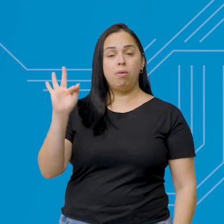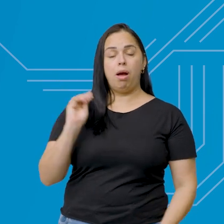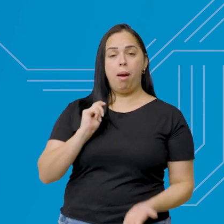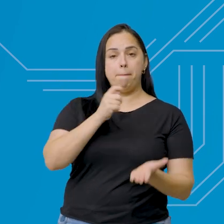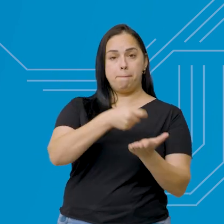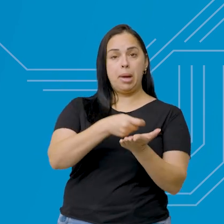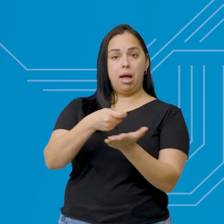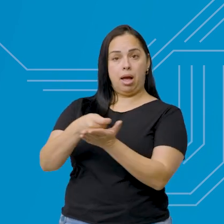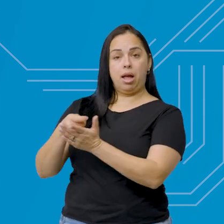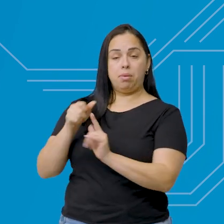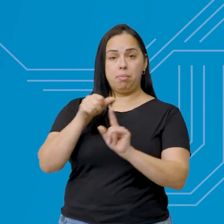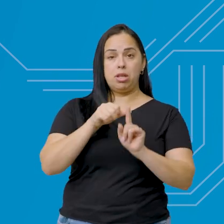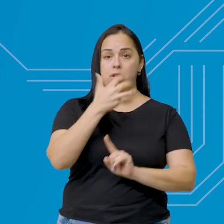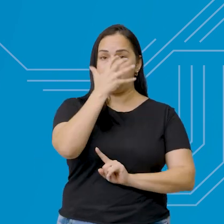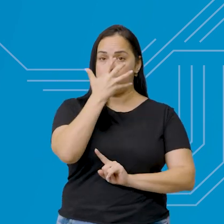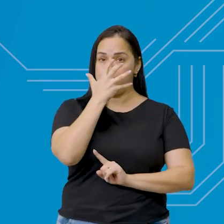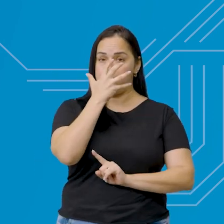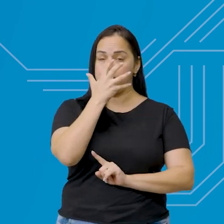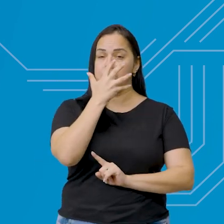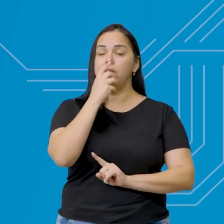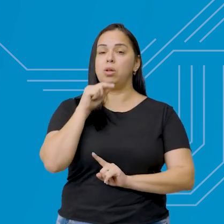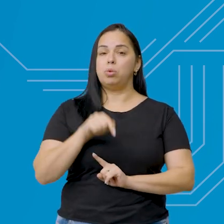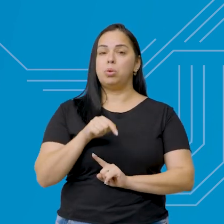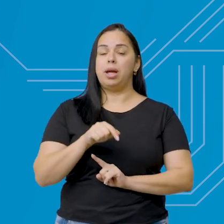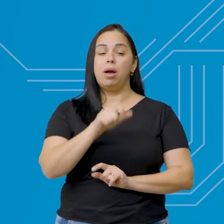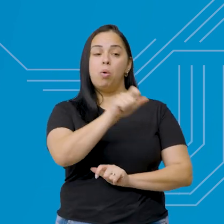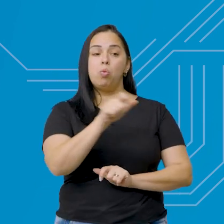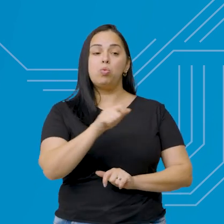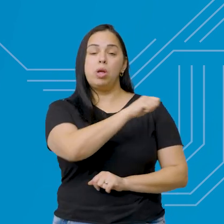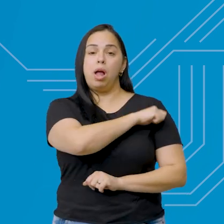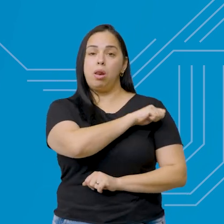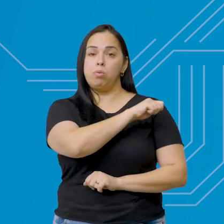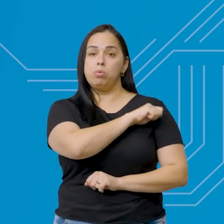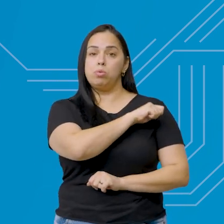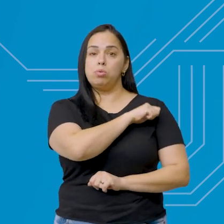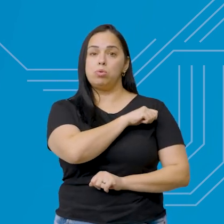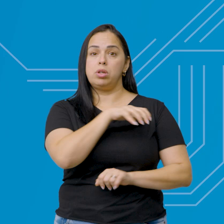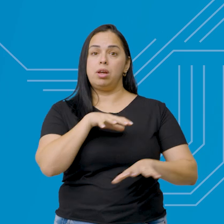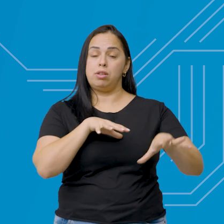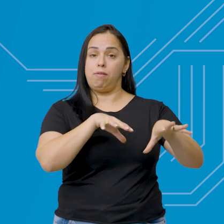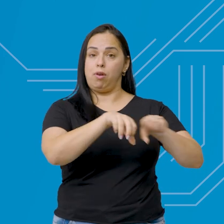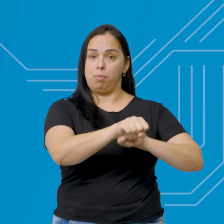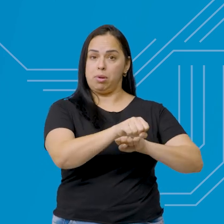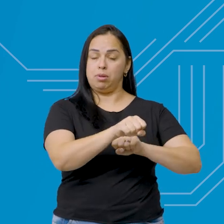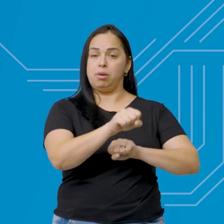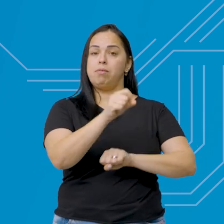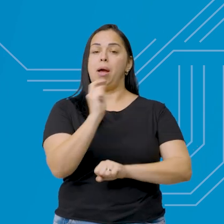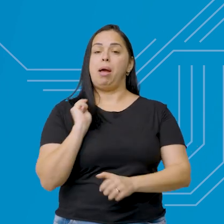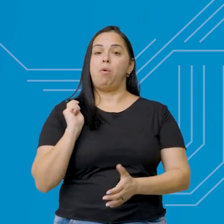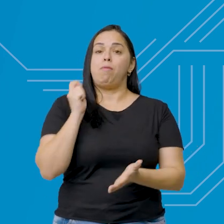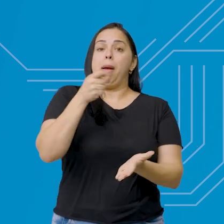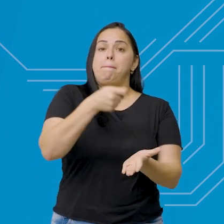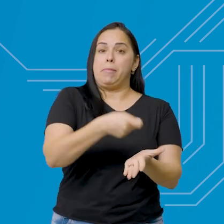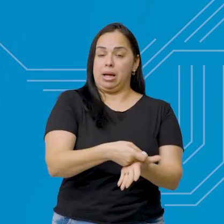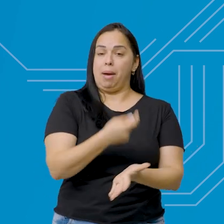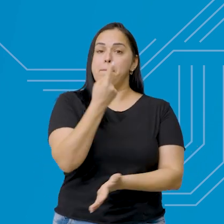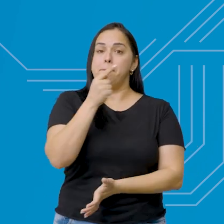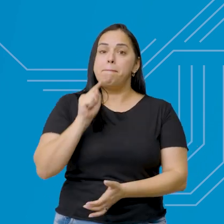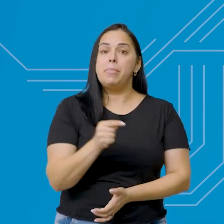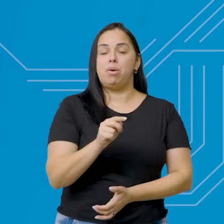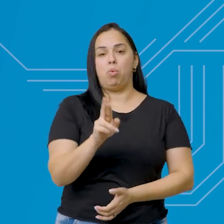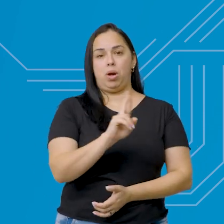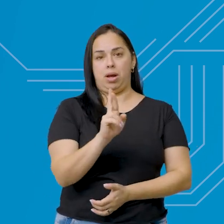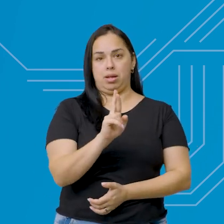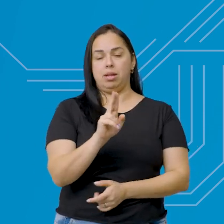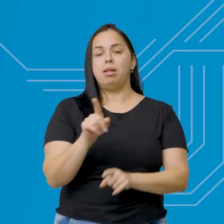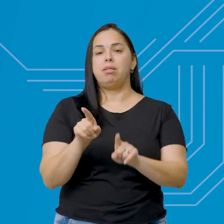pagar neste mês de fevereiro a primeira poupança do pé de meia para alunos que concluíram o ensino médio. O valor será de R$1.000,